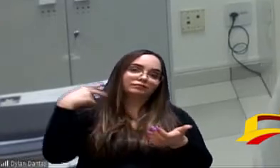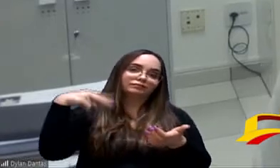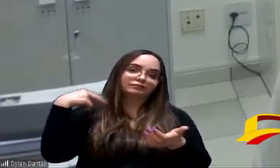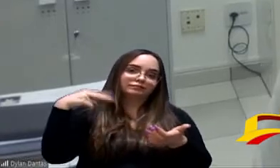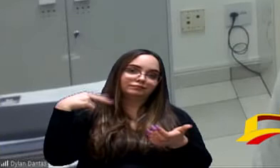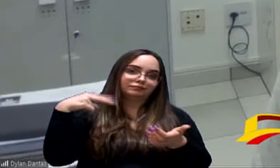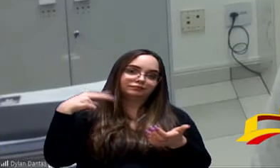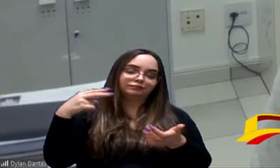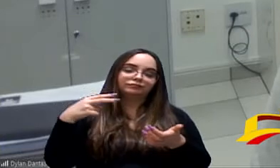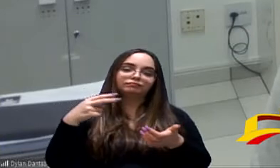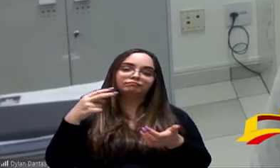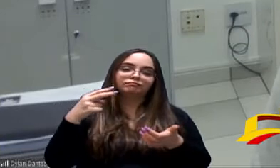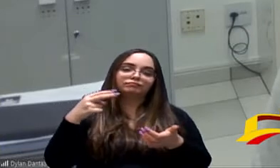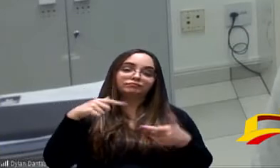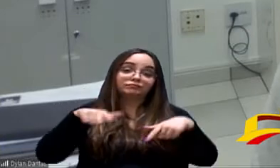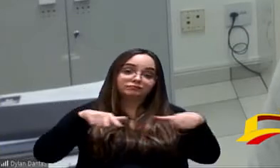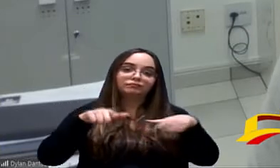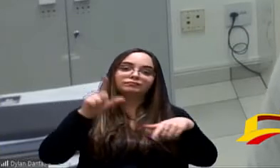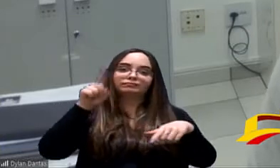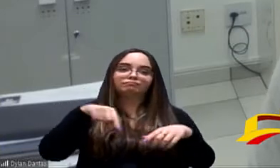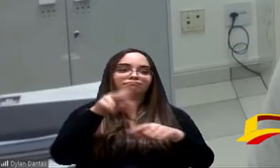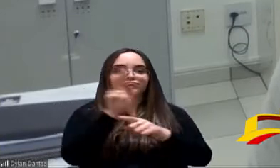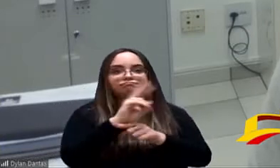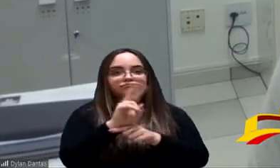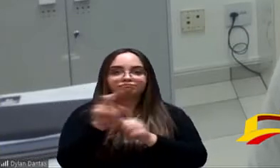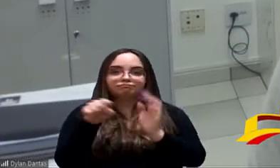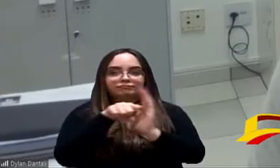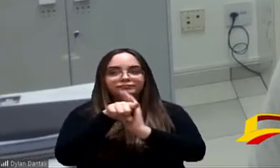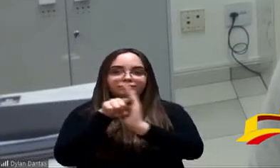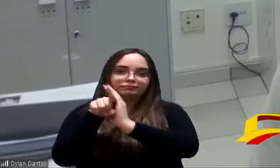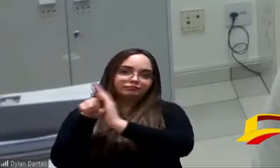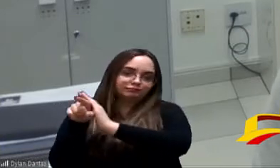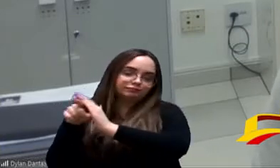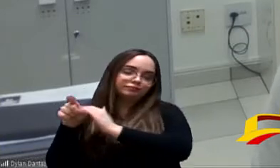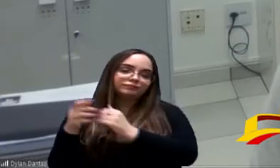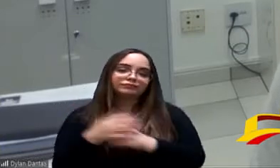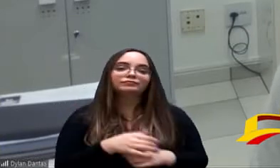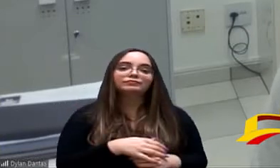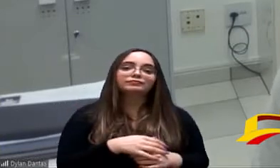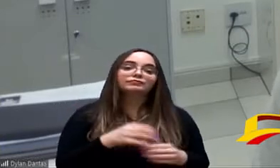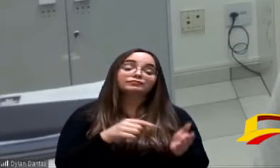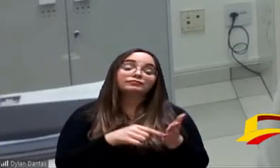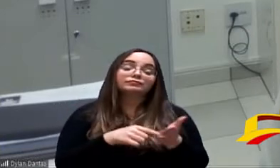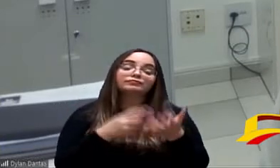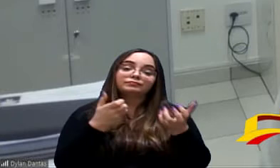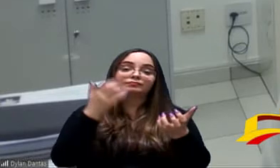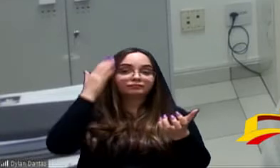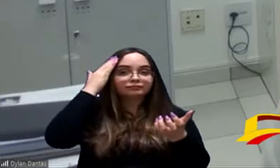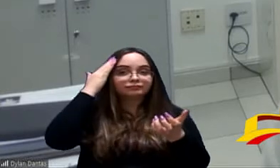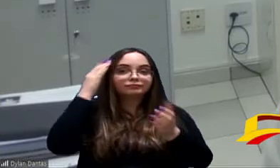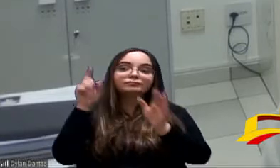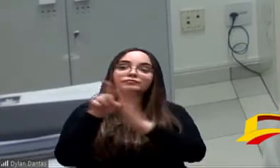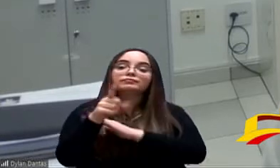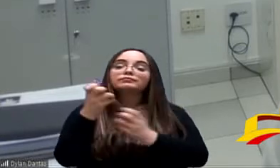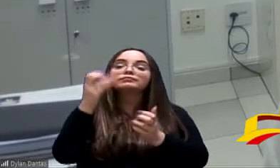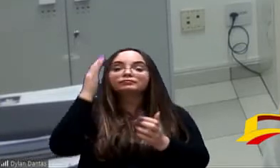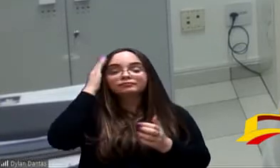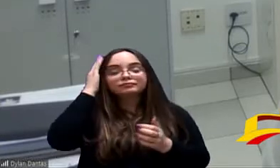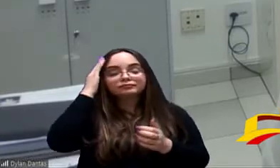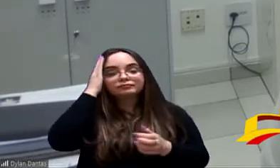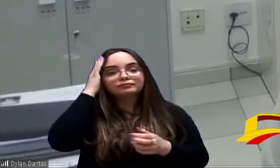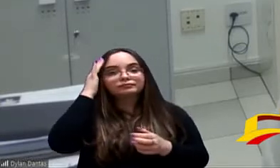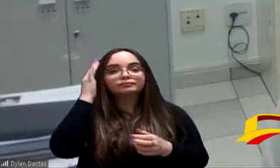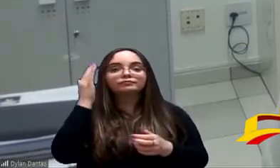de fiscalizar, tá bom? Então, esse requerimento, ele visa questionar onde foram